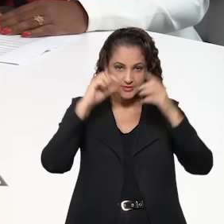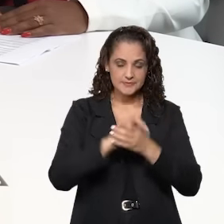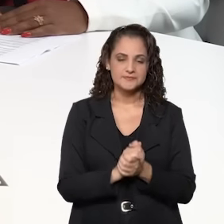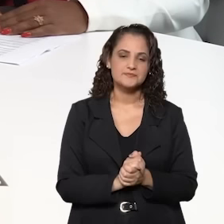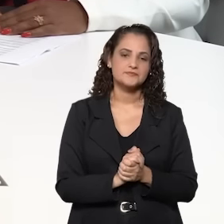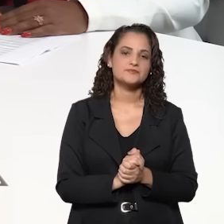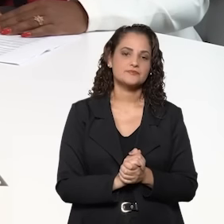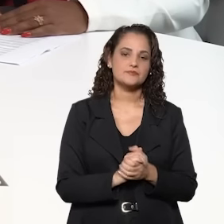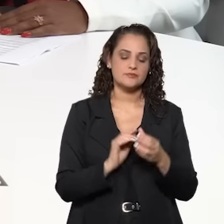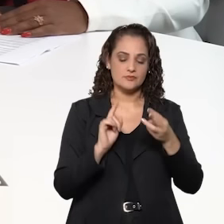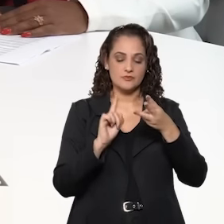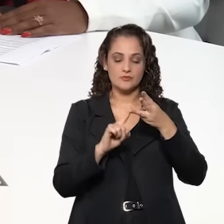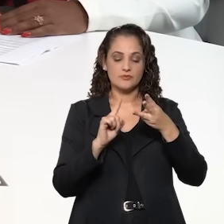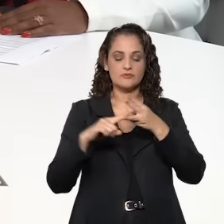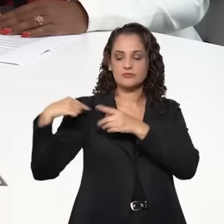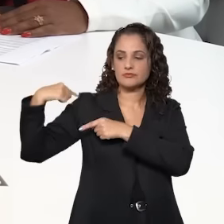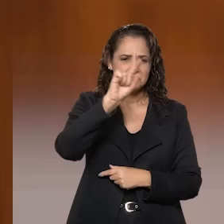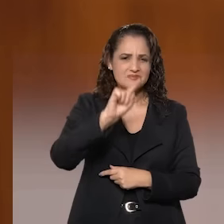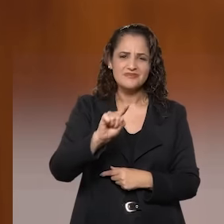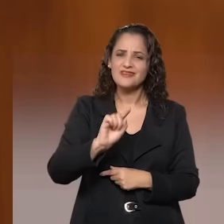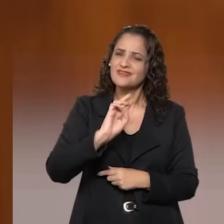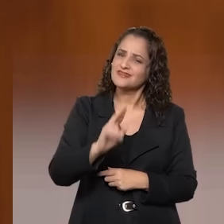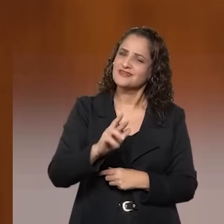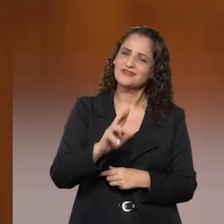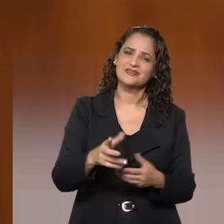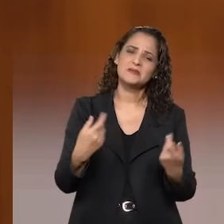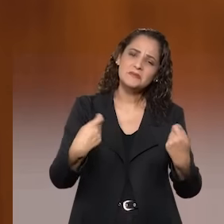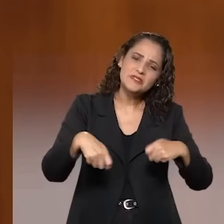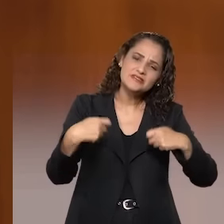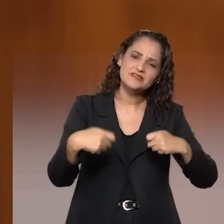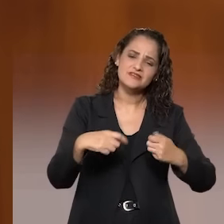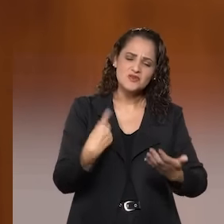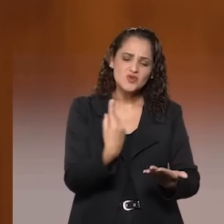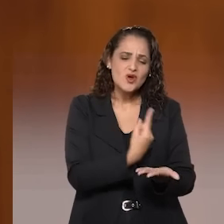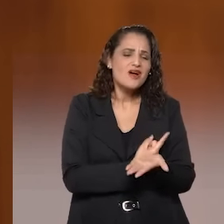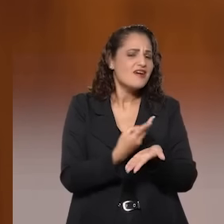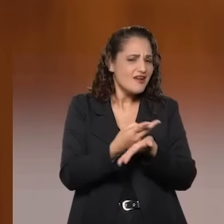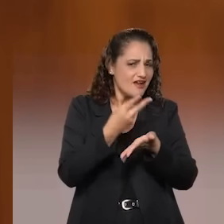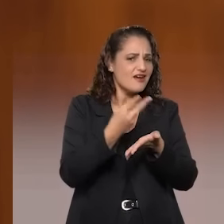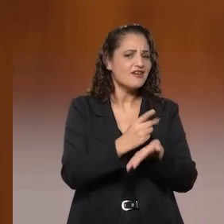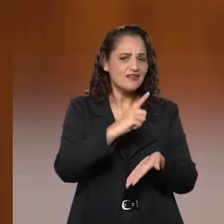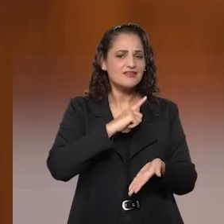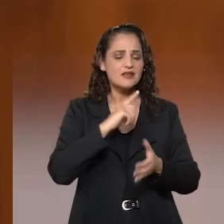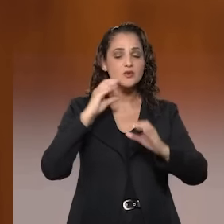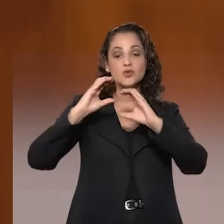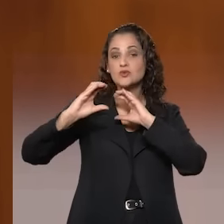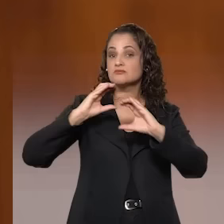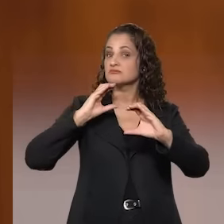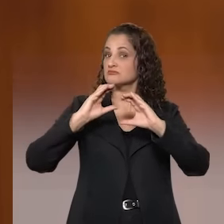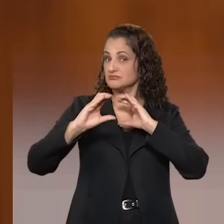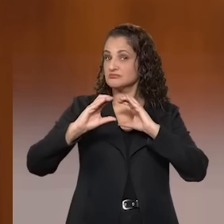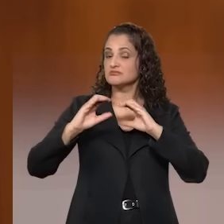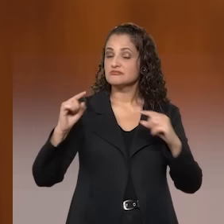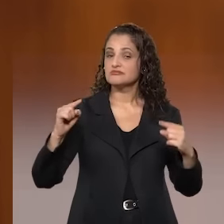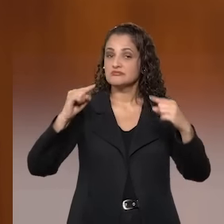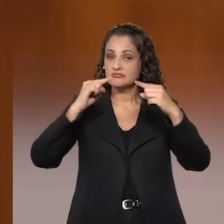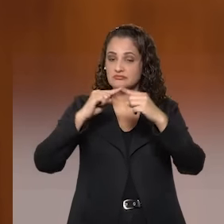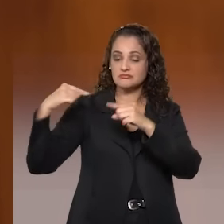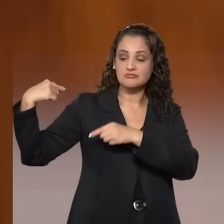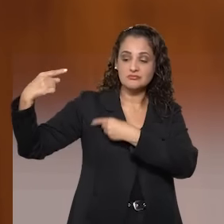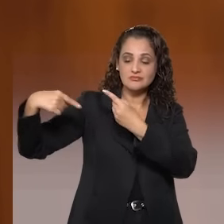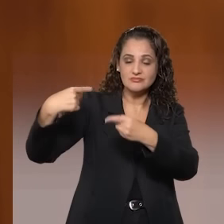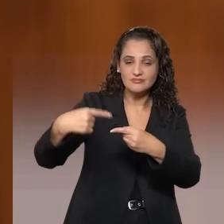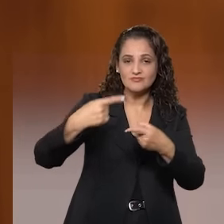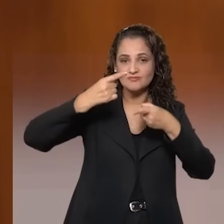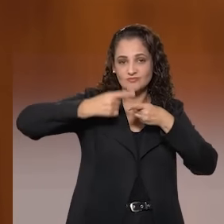eh diz respeito às gerações então nós estamos eh errando na comunicação com relação às